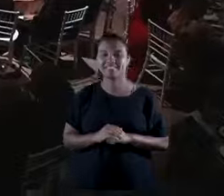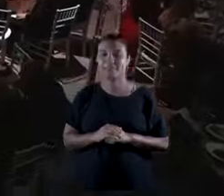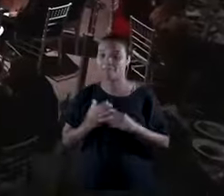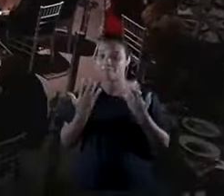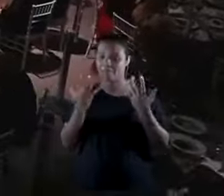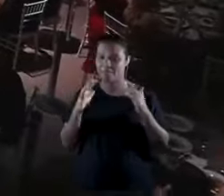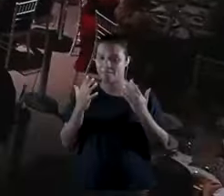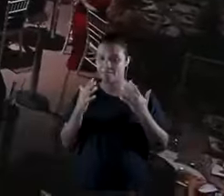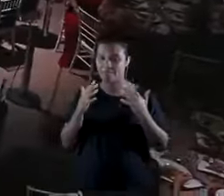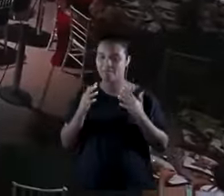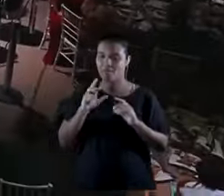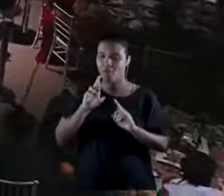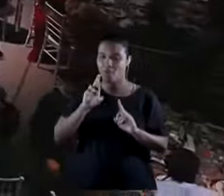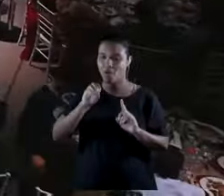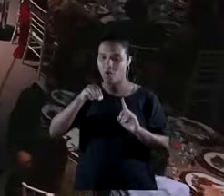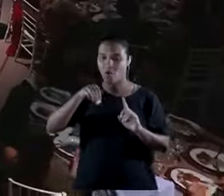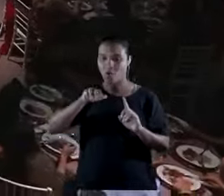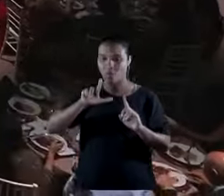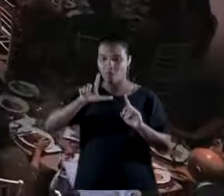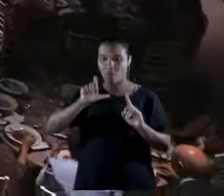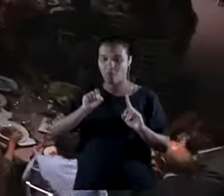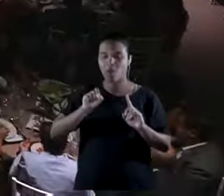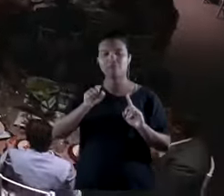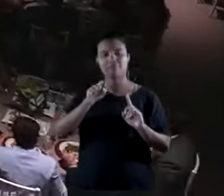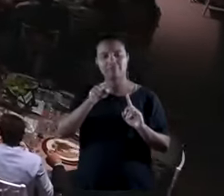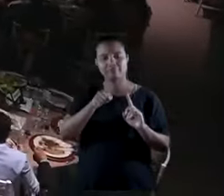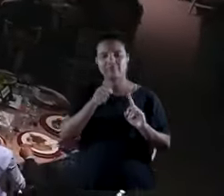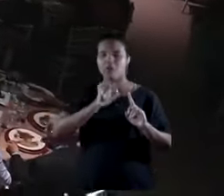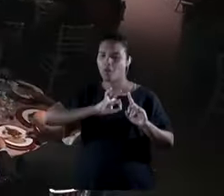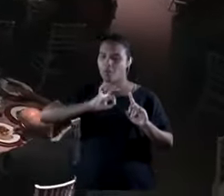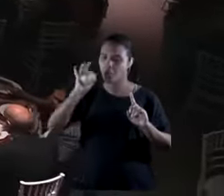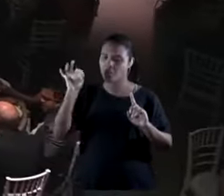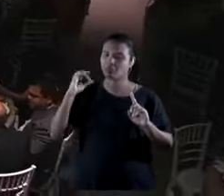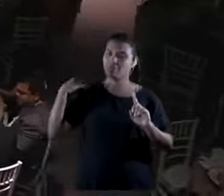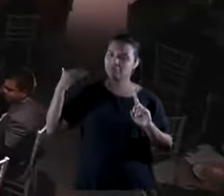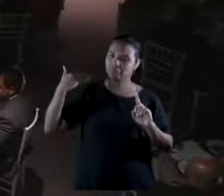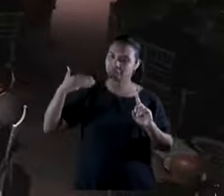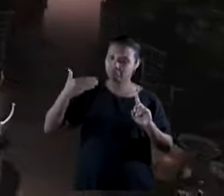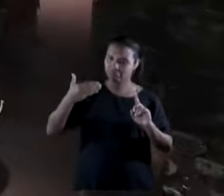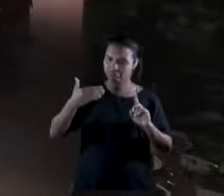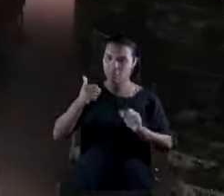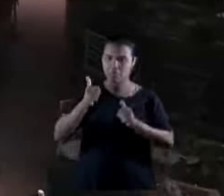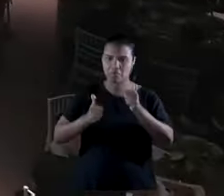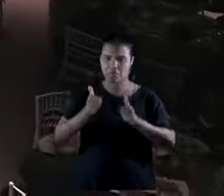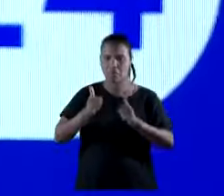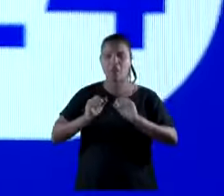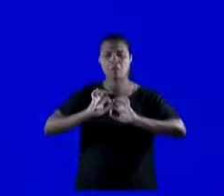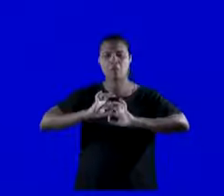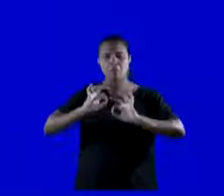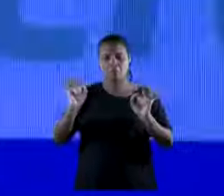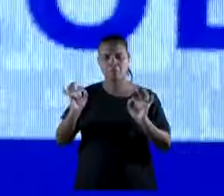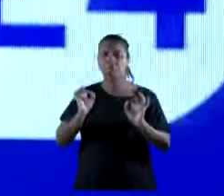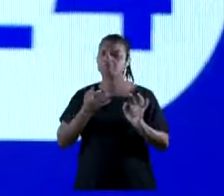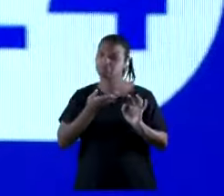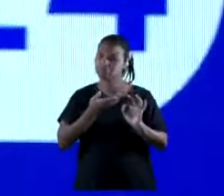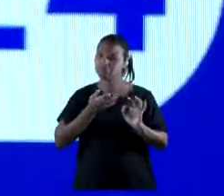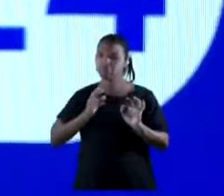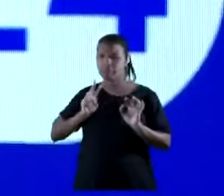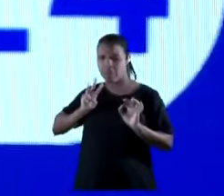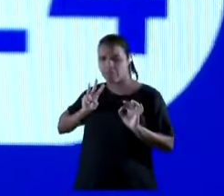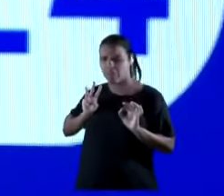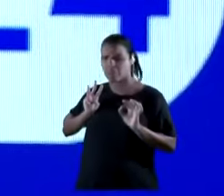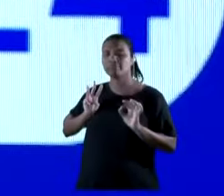Parabéns, então, ao Rômulo. Parabéns, Rômulo. Grande campanha. Sensacional esse time. Que zaga, que meio